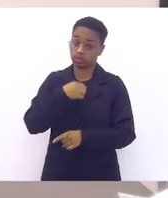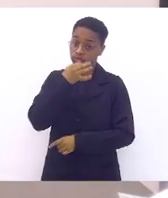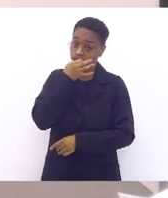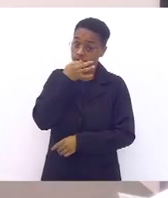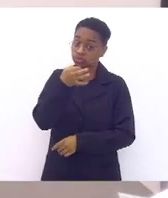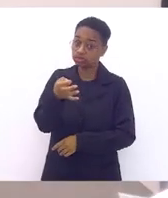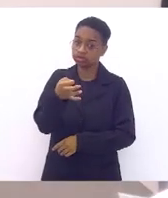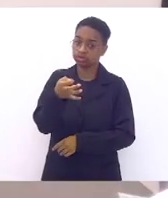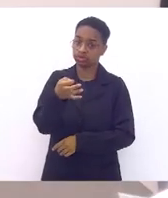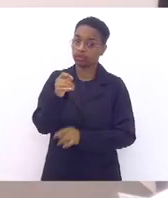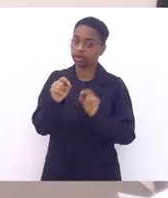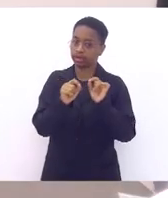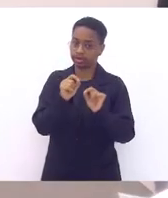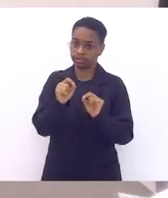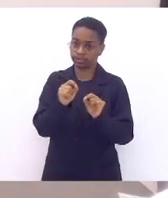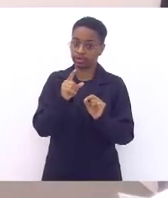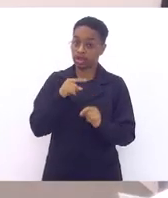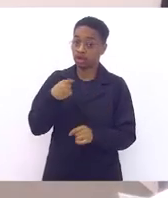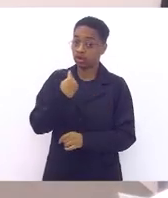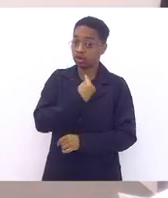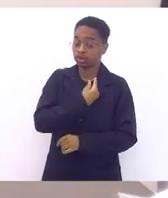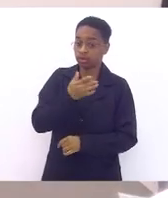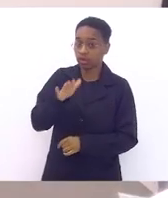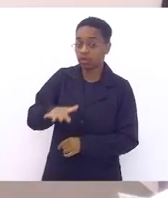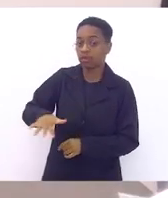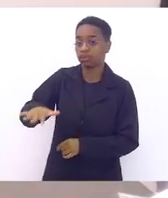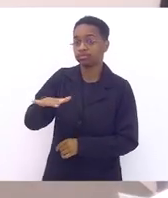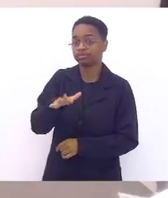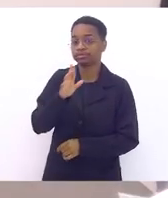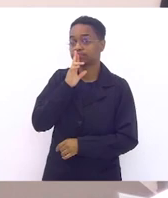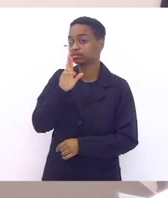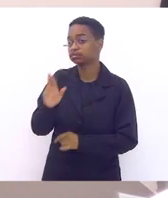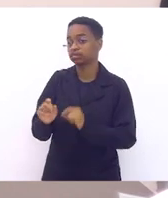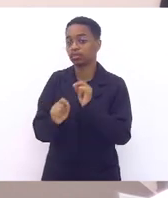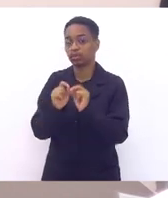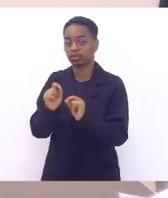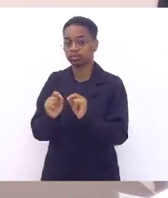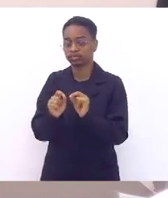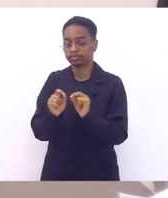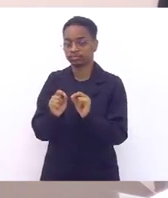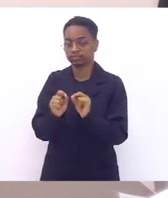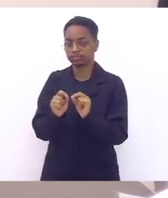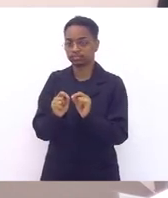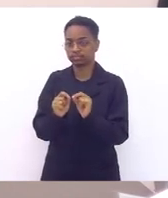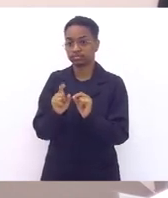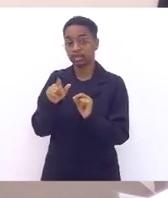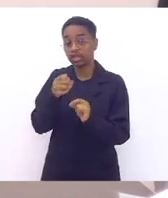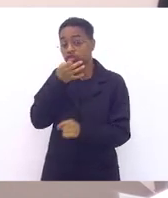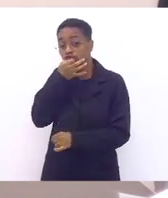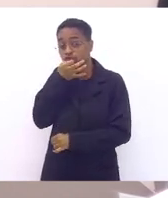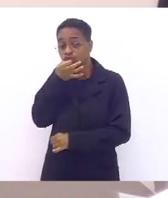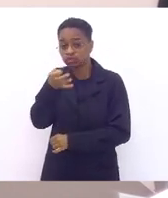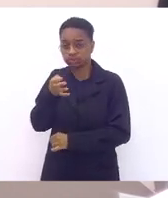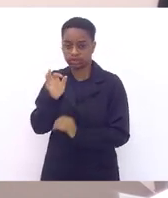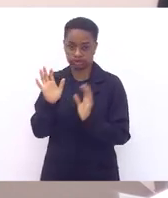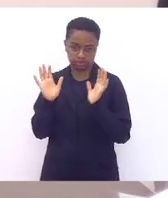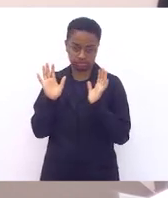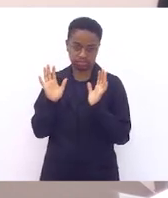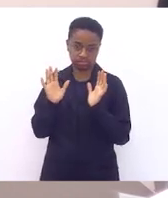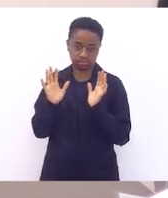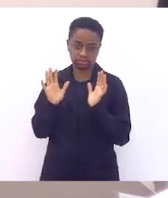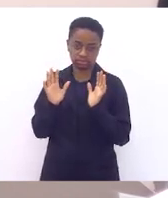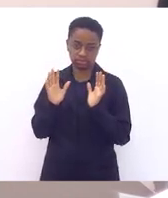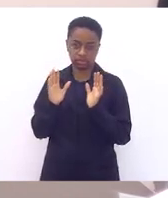minha sugestão. O que caberia à nossa área responder foi uma sugestão